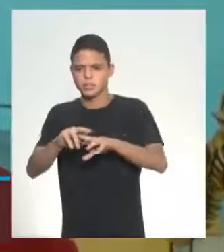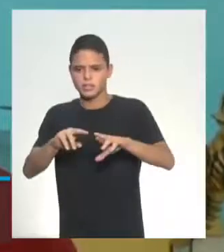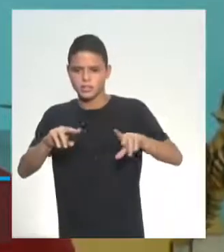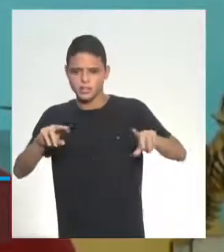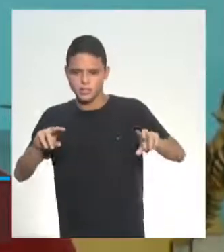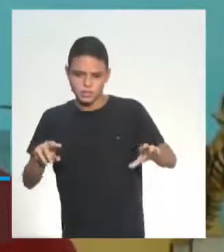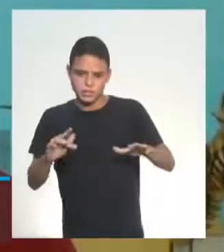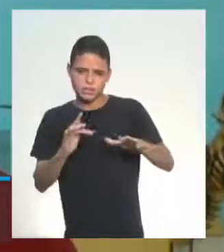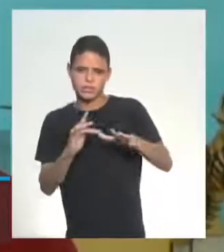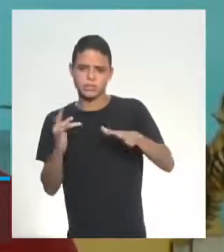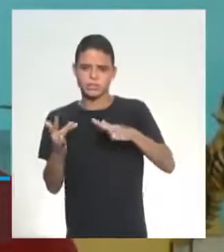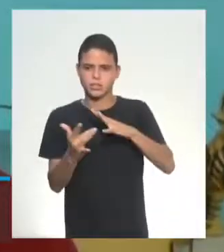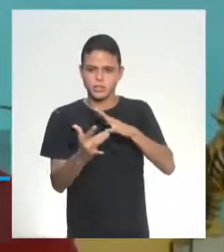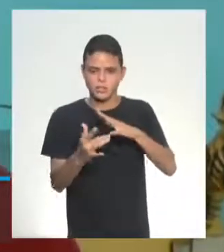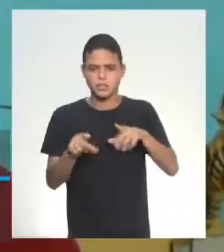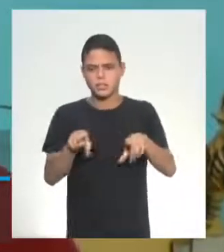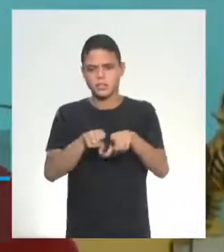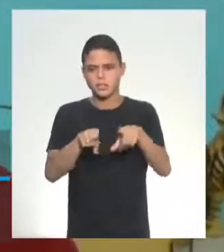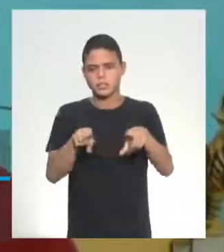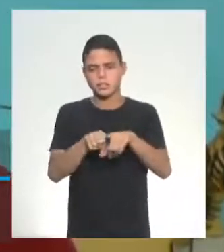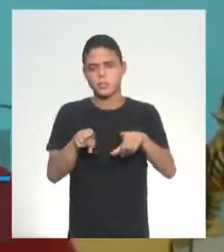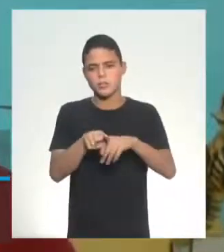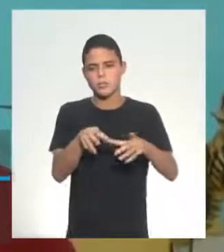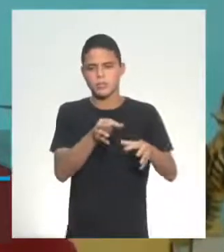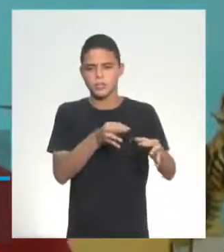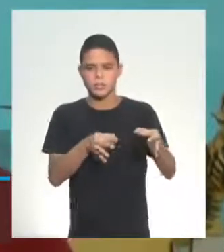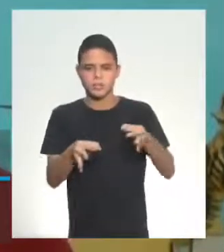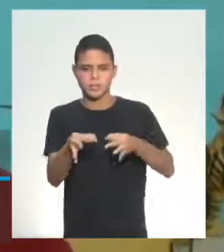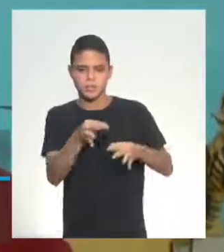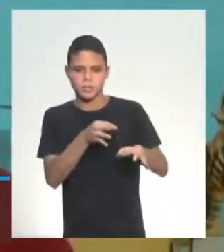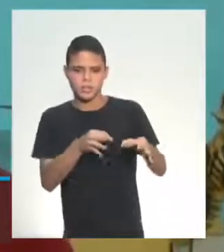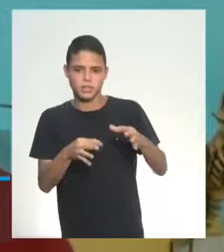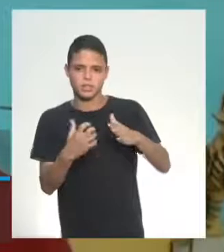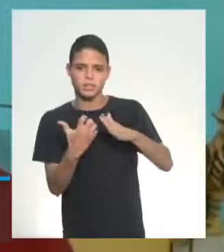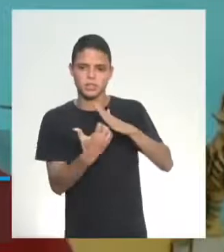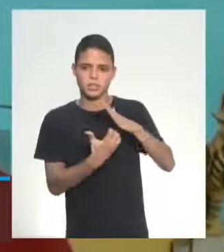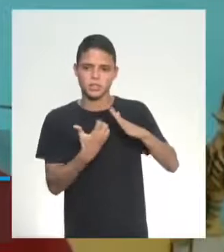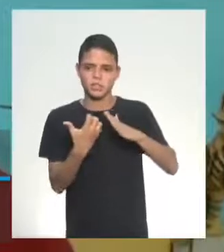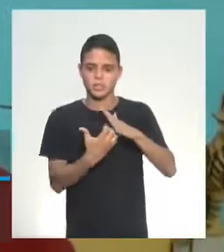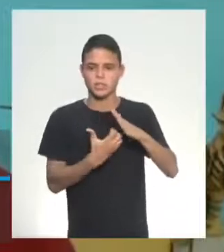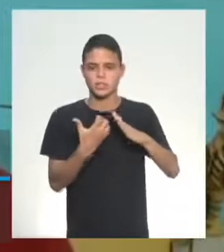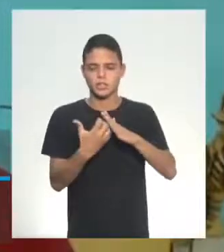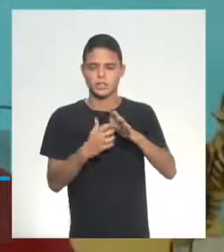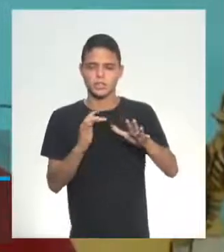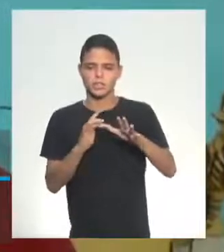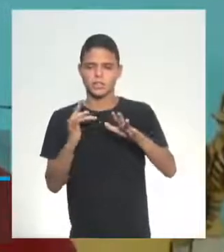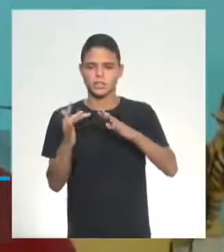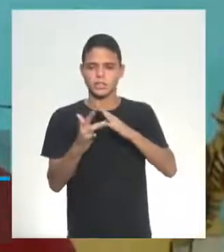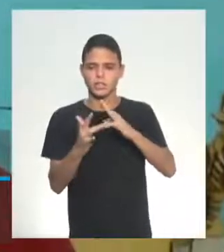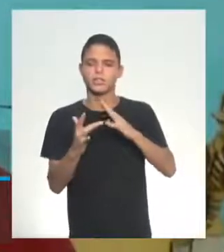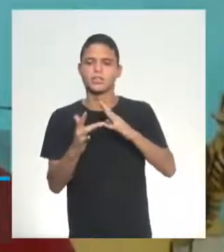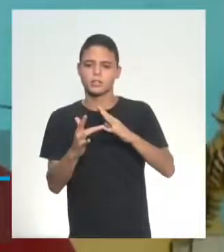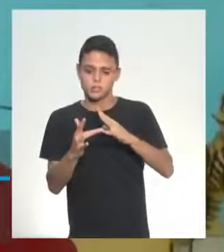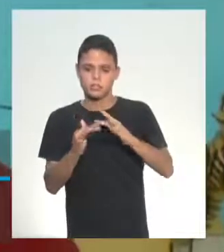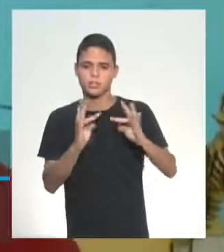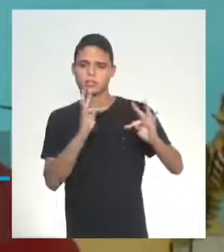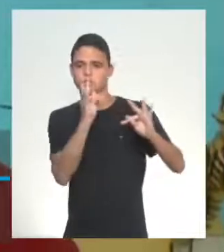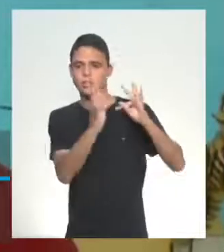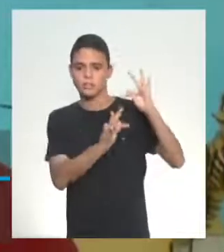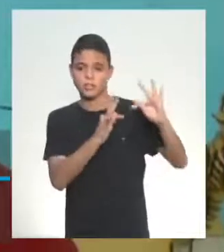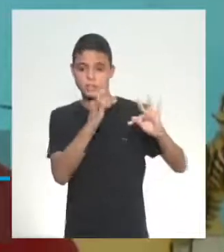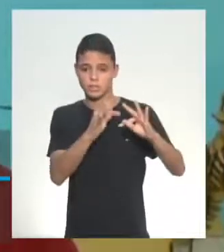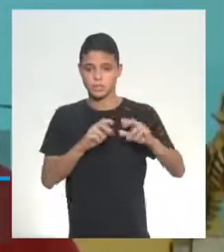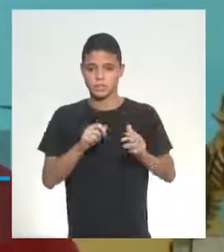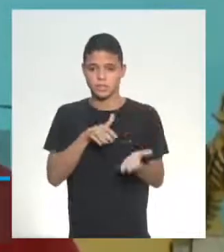digitais e que serão fabricados em uma das nossas máquinas computadorizadas que nós temos aqui. A gente tem a impressora 3D e